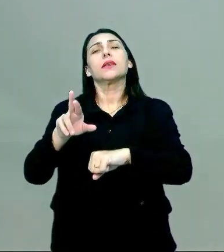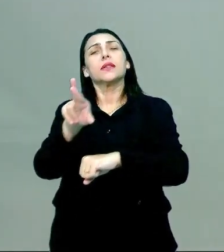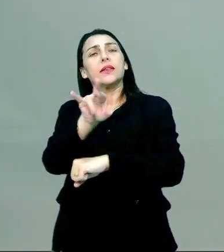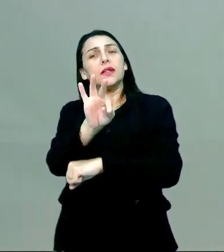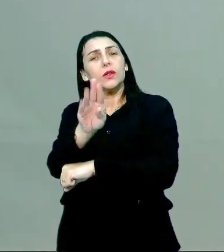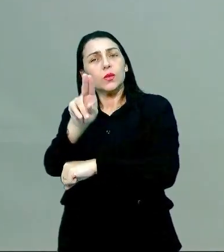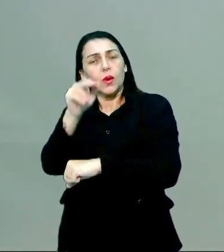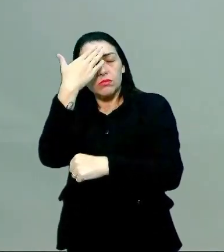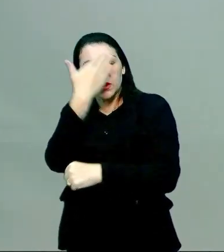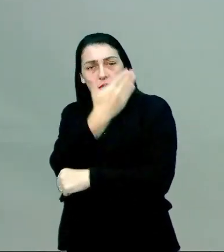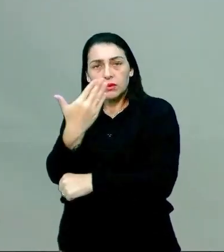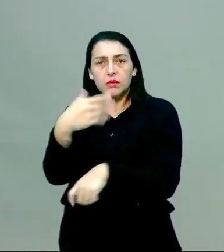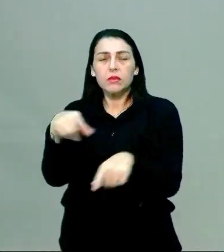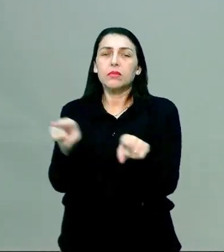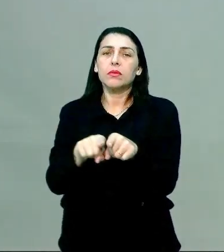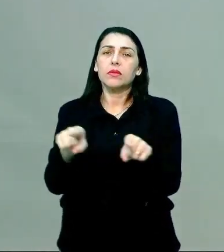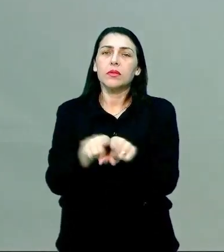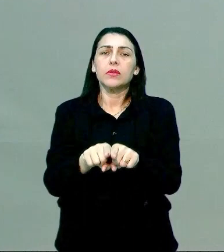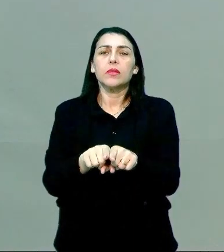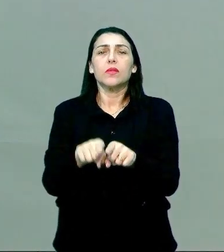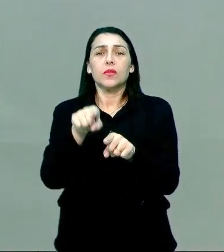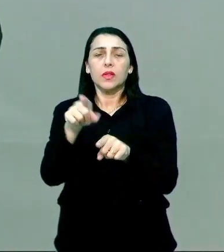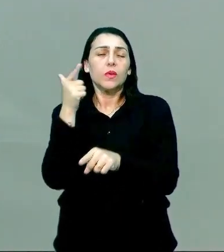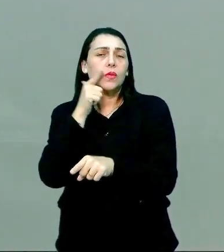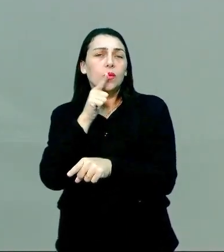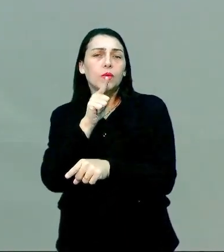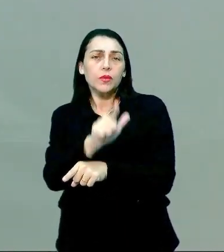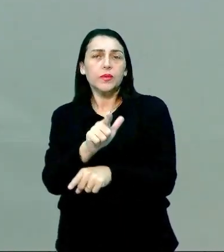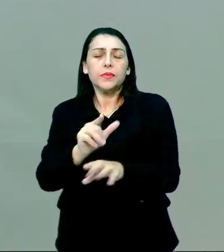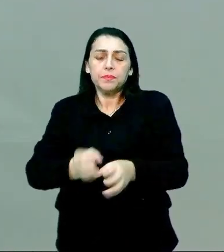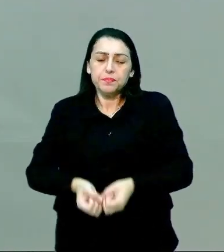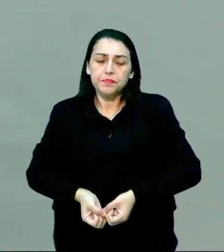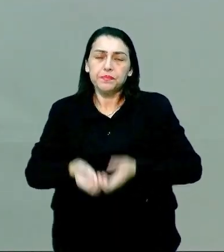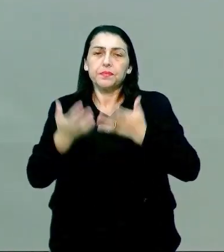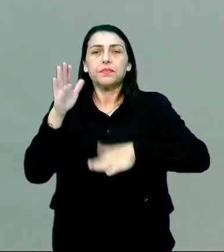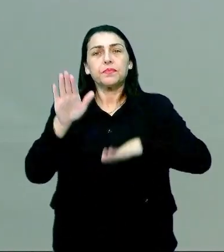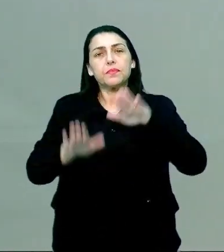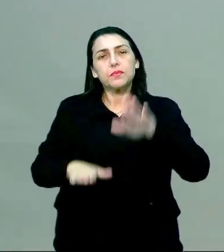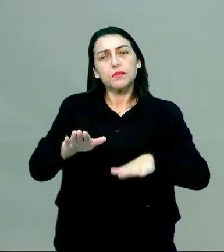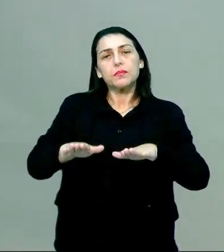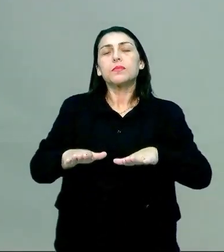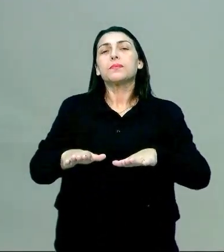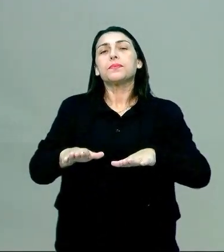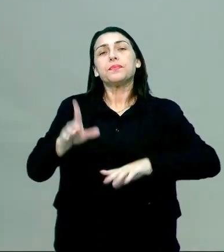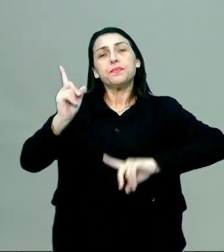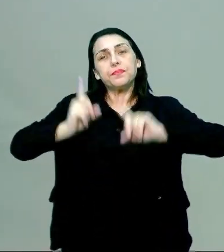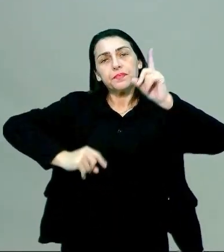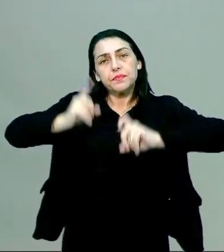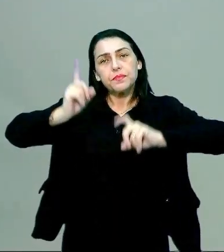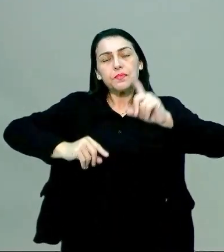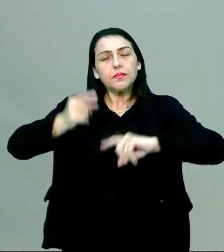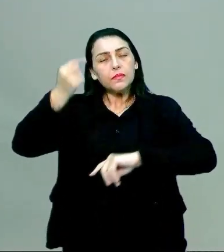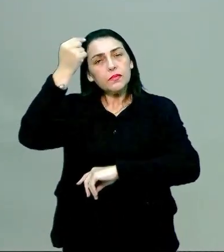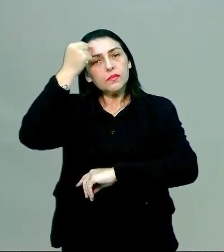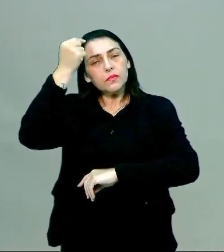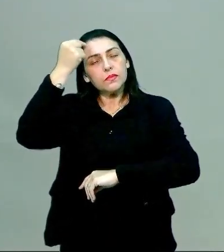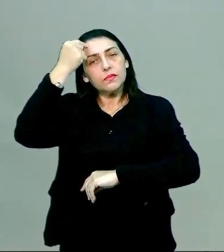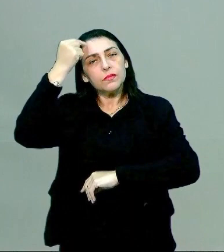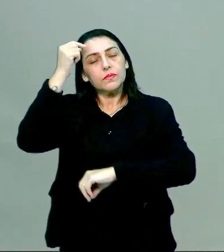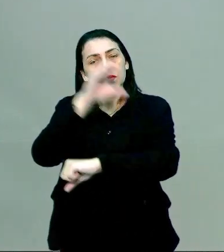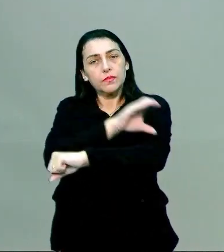de agradecimento, em que você consegue manifestar determinada expressão. Então veja, quando a gente pensar